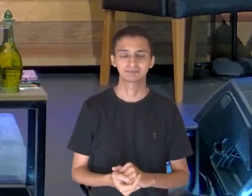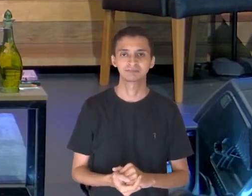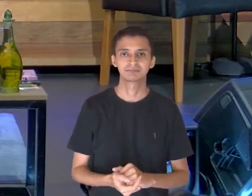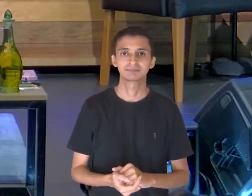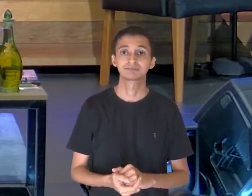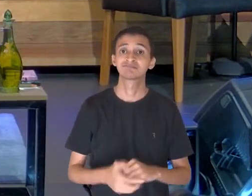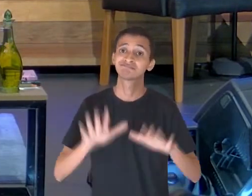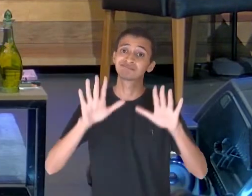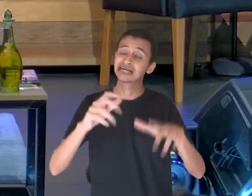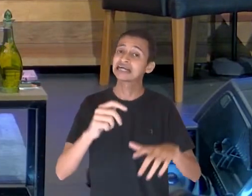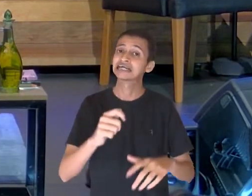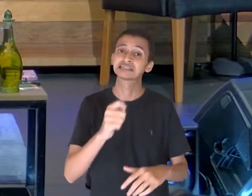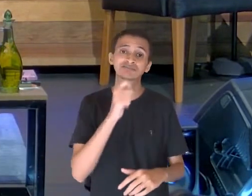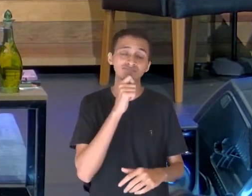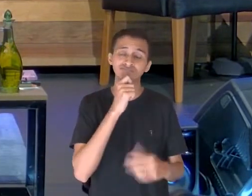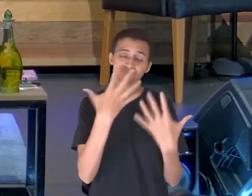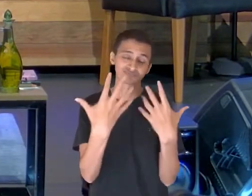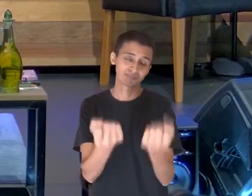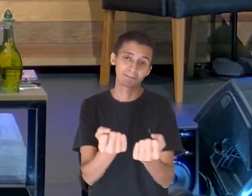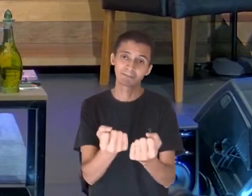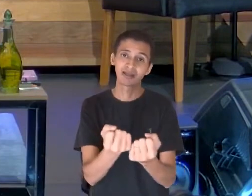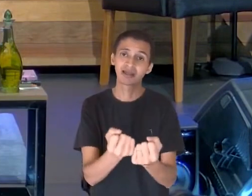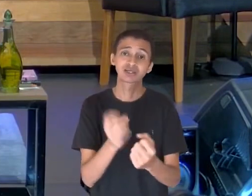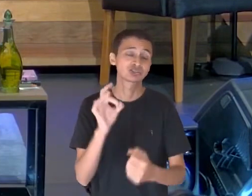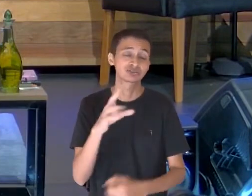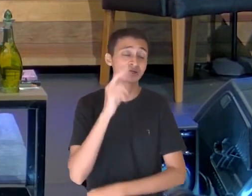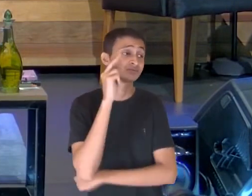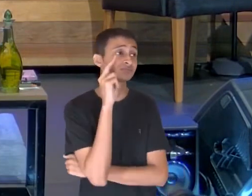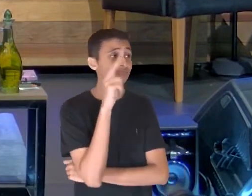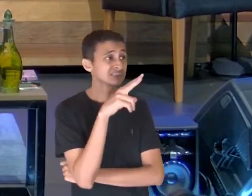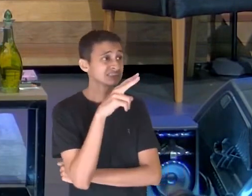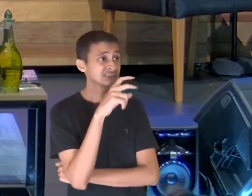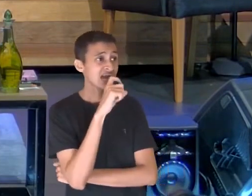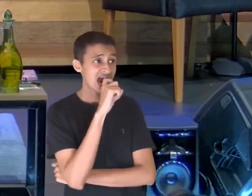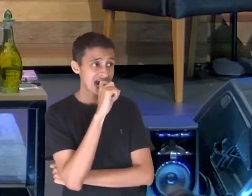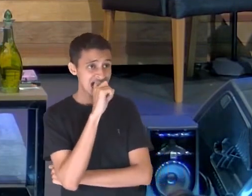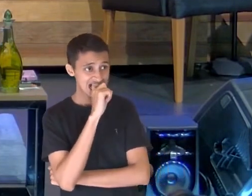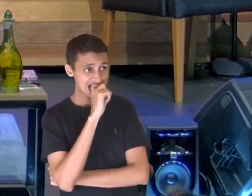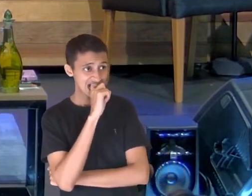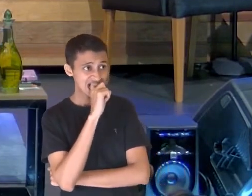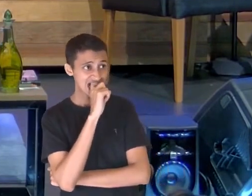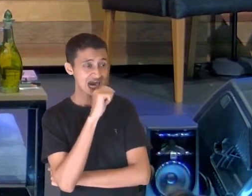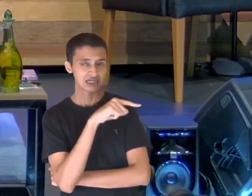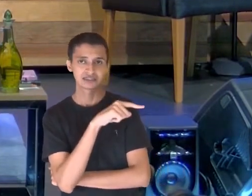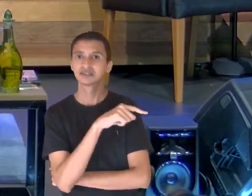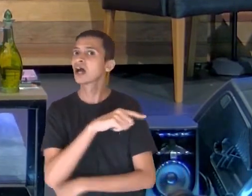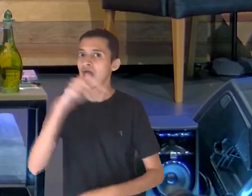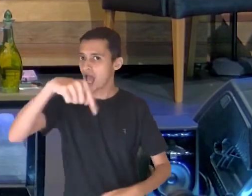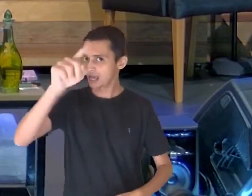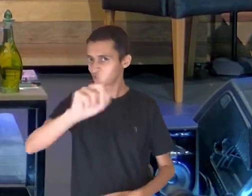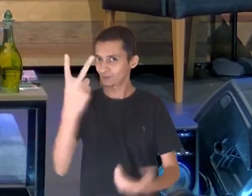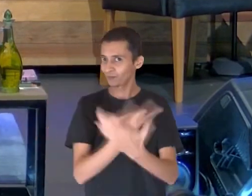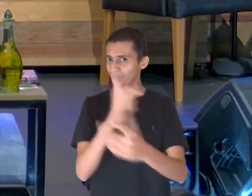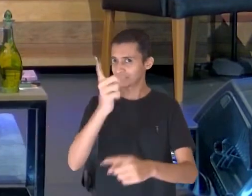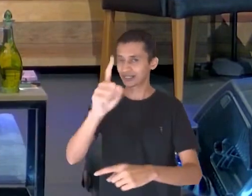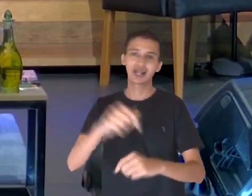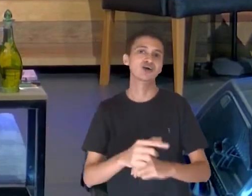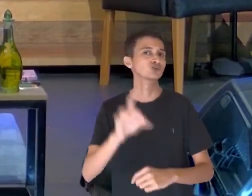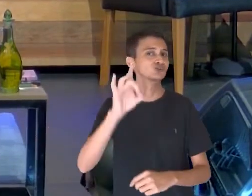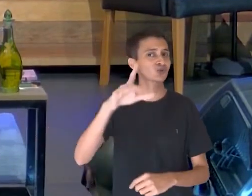Agora, quem não pega a palavra, fica vendo o outro conquistar. Ainda fica com inveja falando mal do outro. Não aqui, aqui não. É